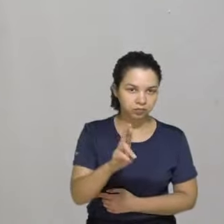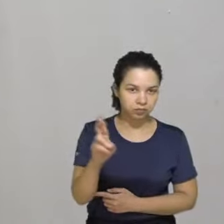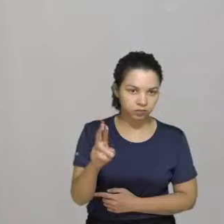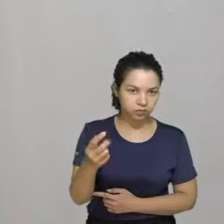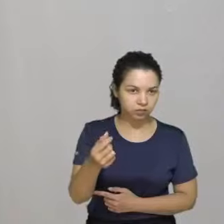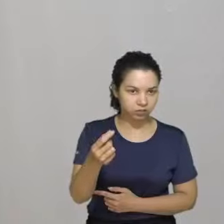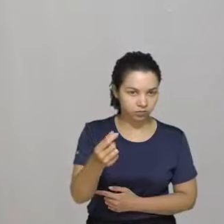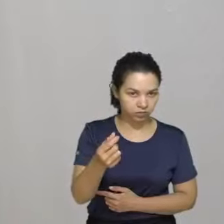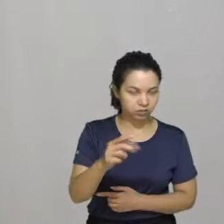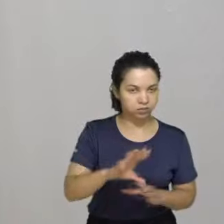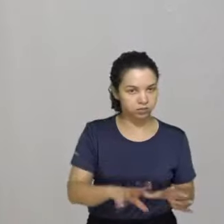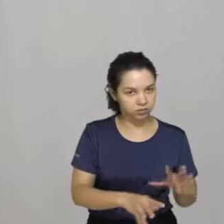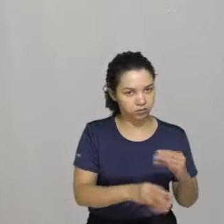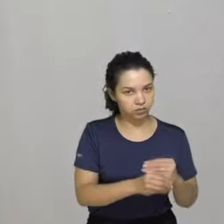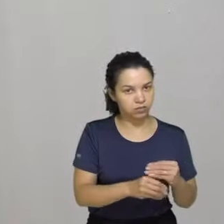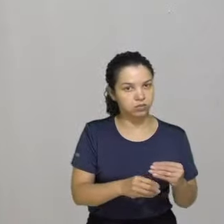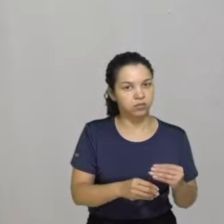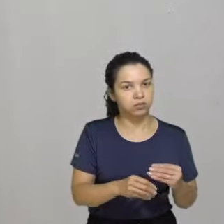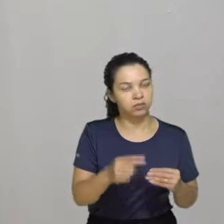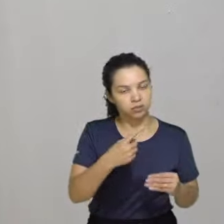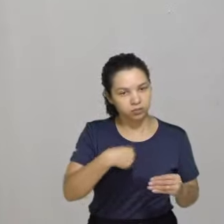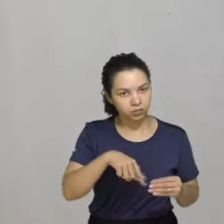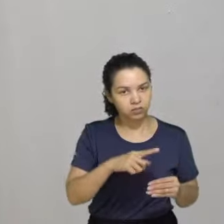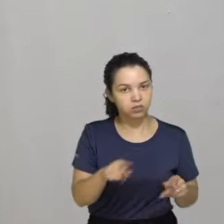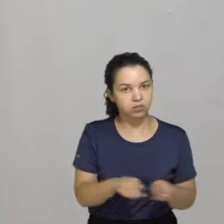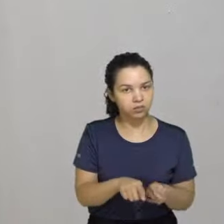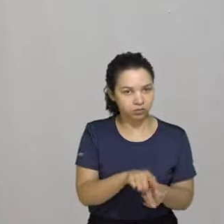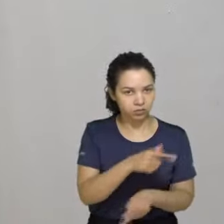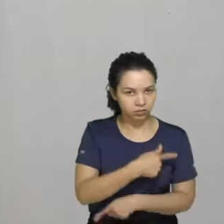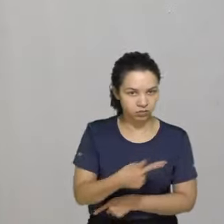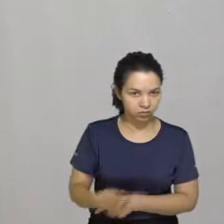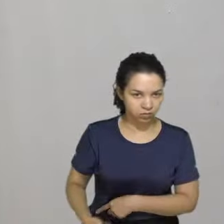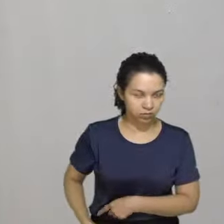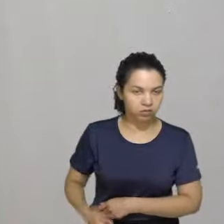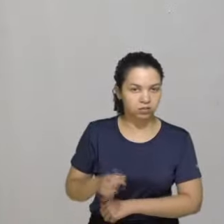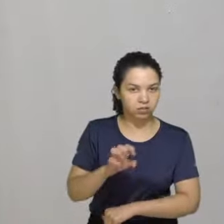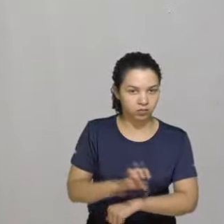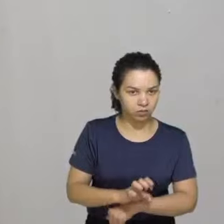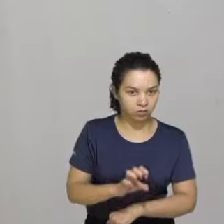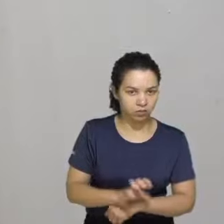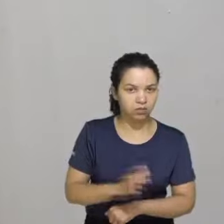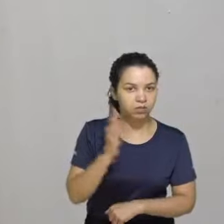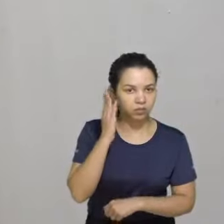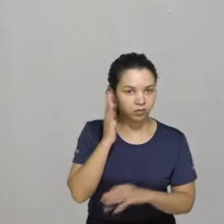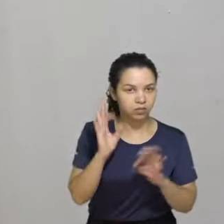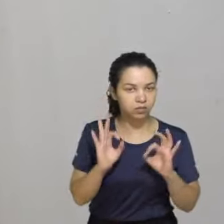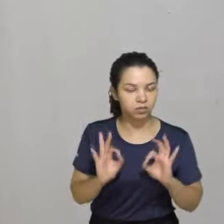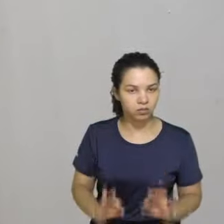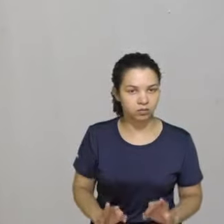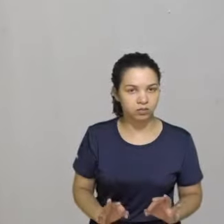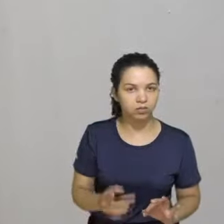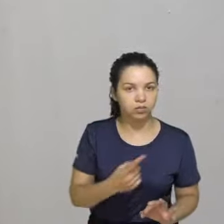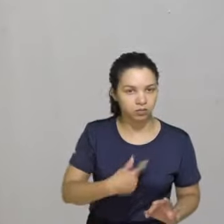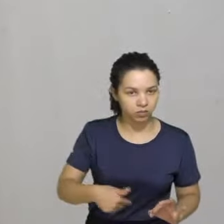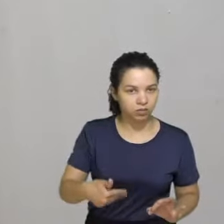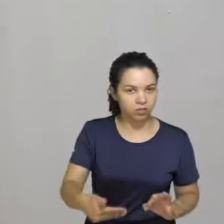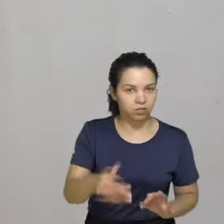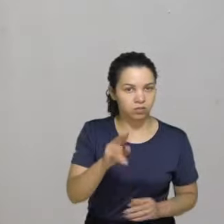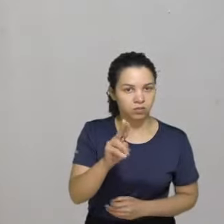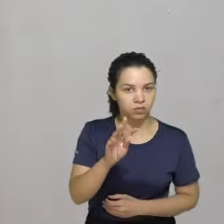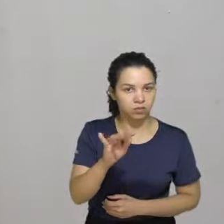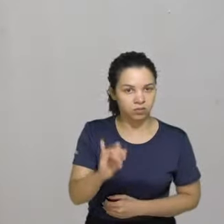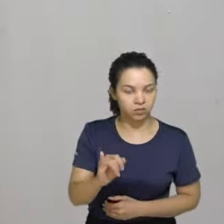provenientes de emendas desse parlamentar e do governo do estado também. Tenho certeza de que logo teremos a UTI e o centro